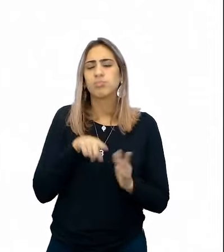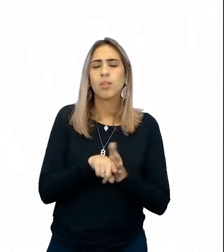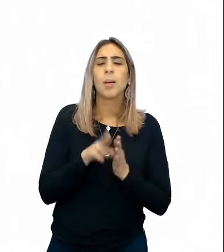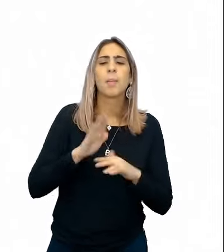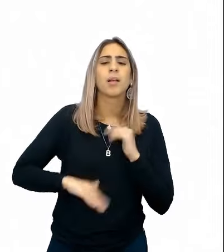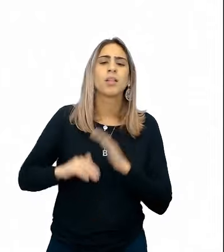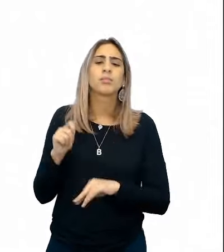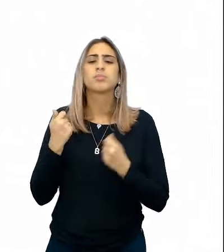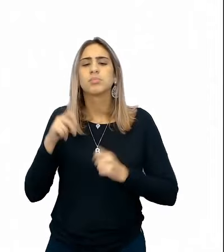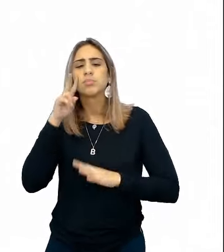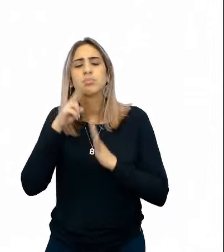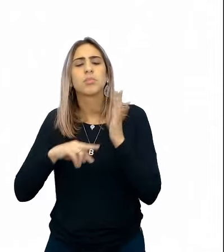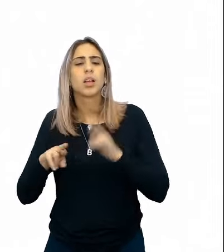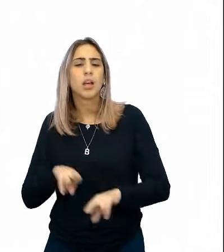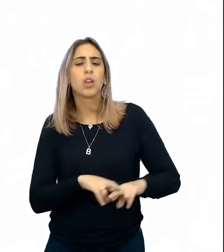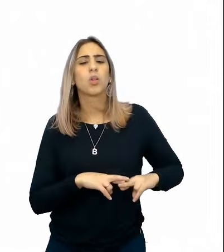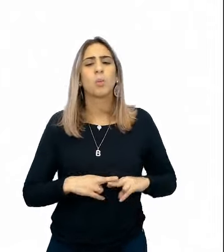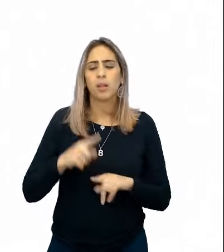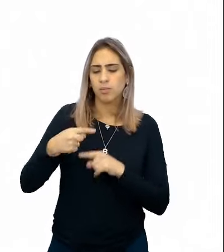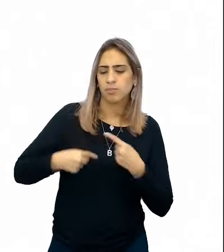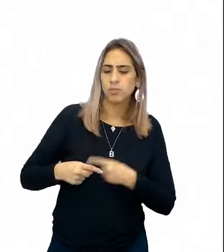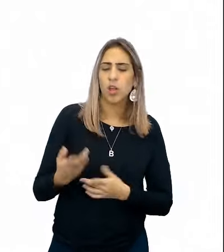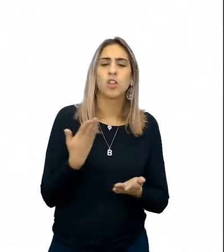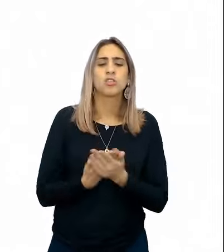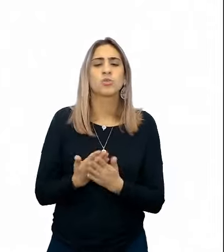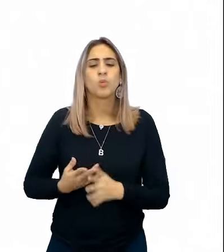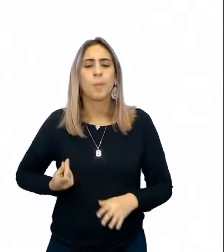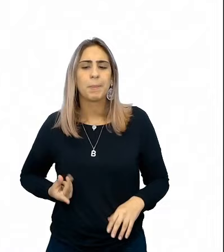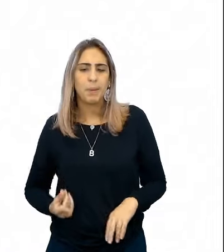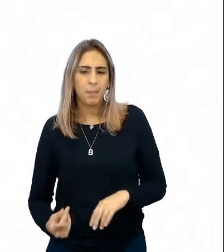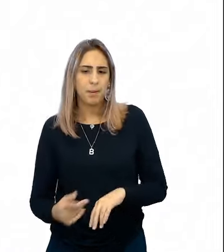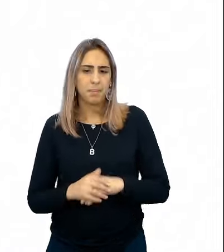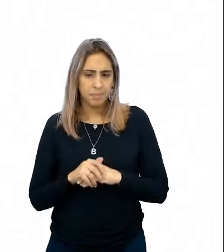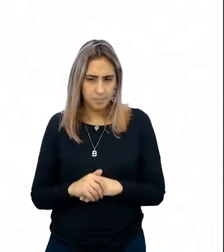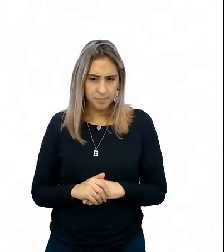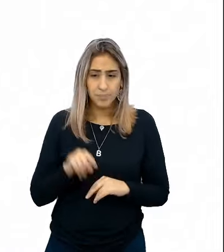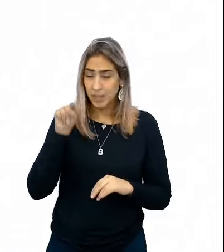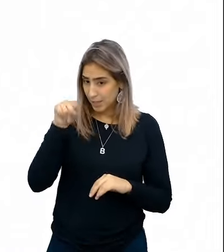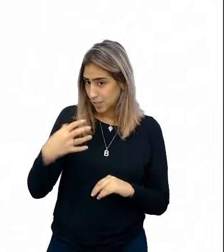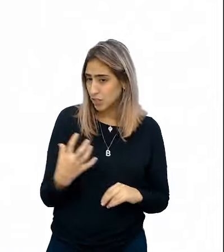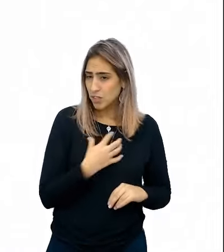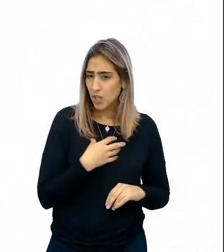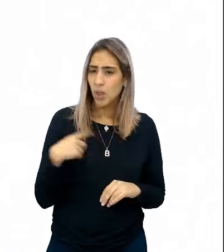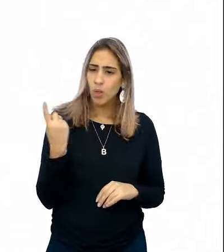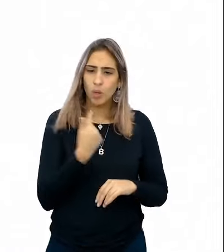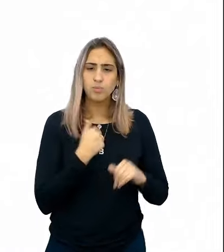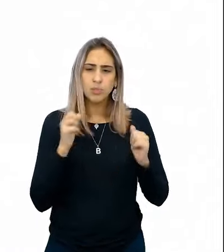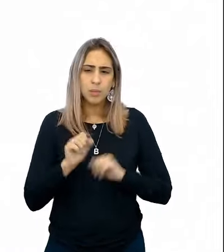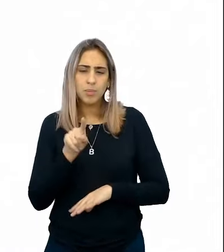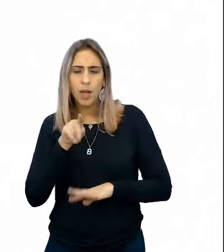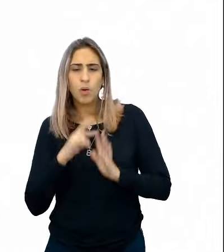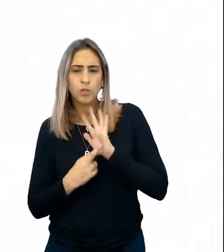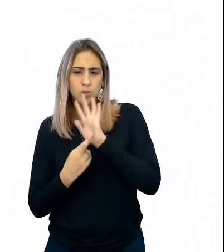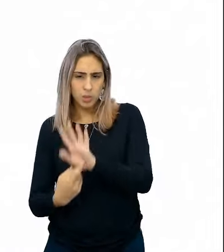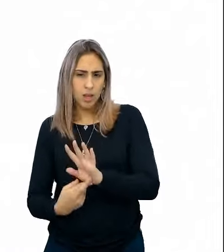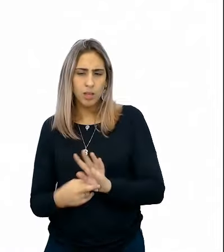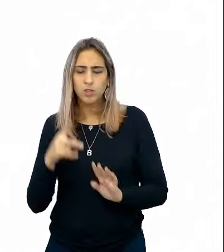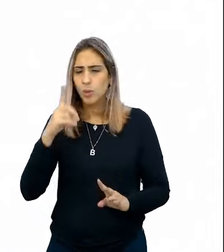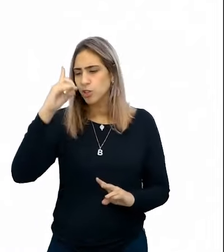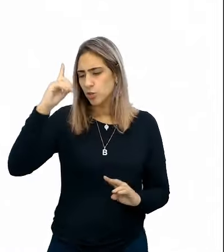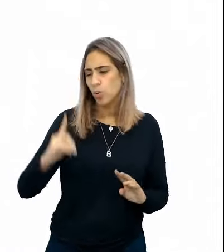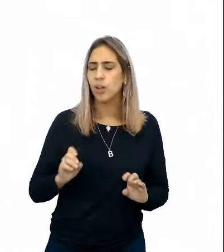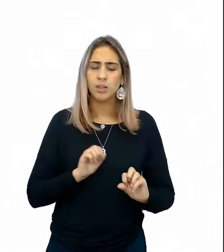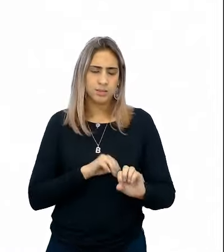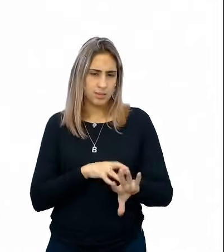ser revisitadas durante a semana de estudos intensivos. Neste caso, nós pegamos o resultado de uma diretoria